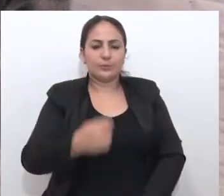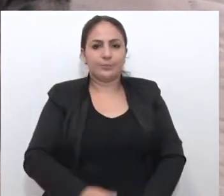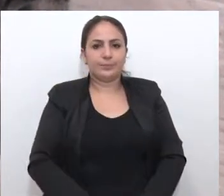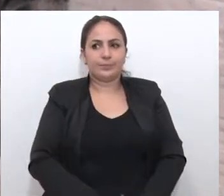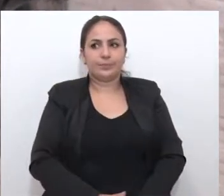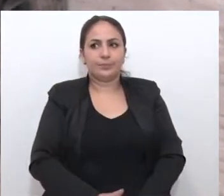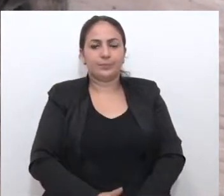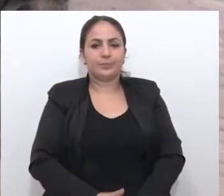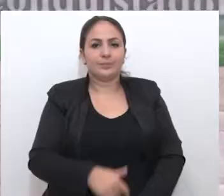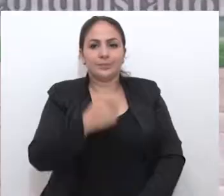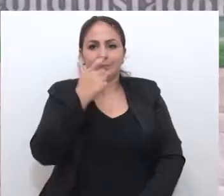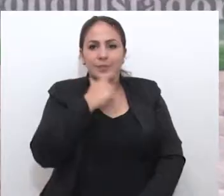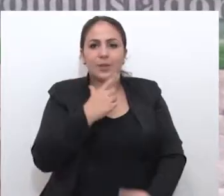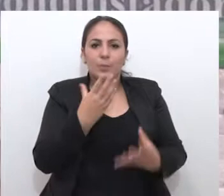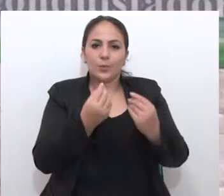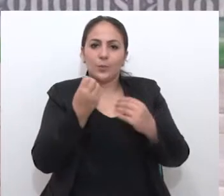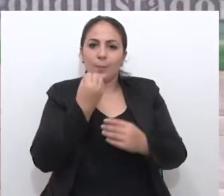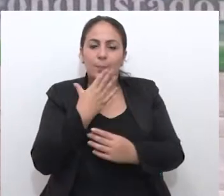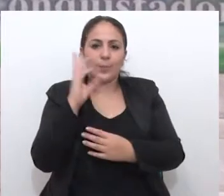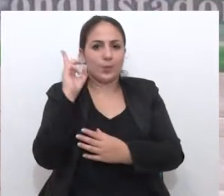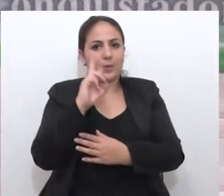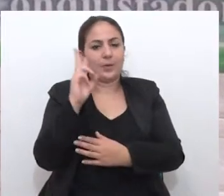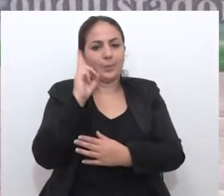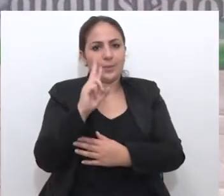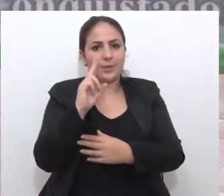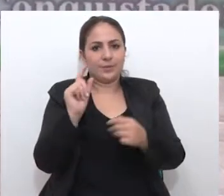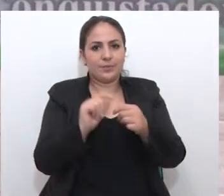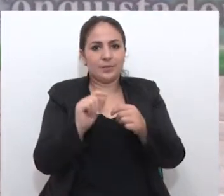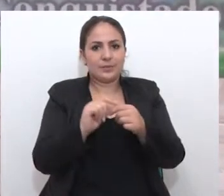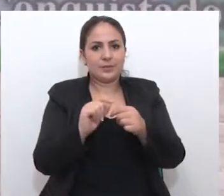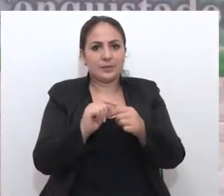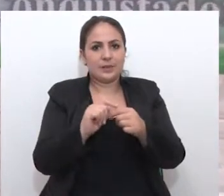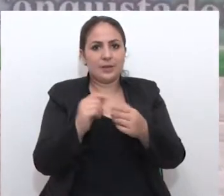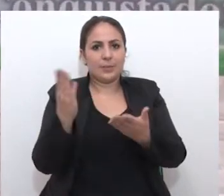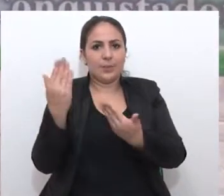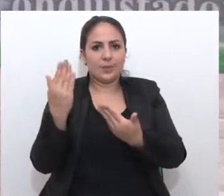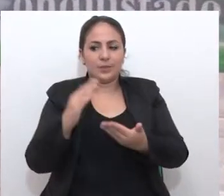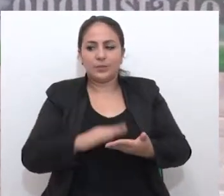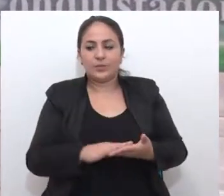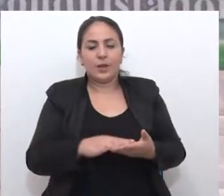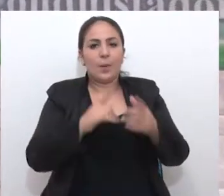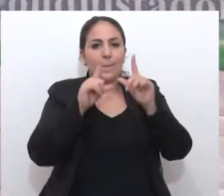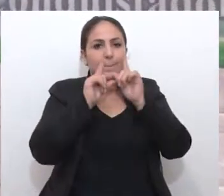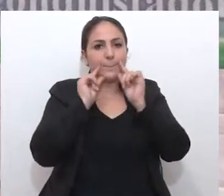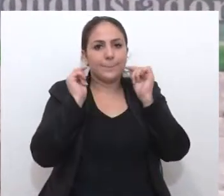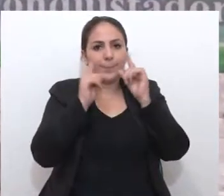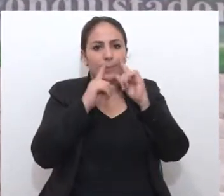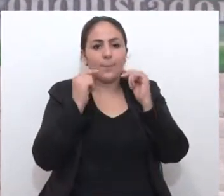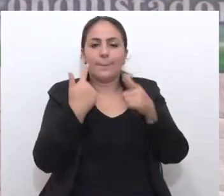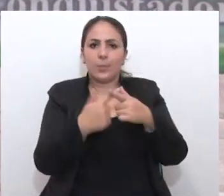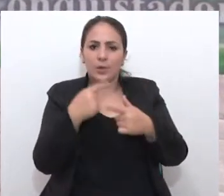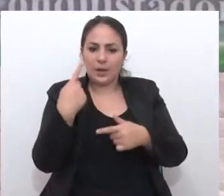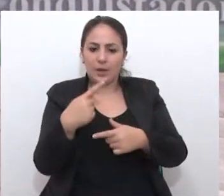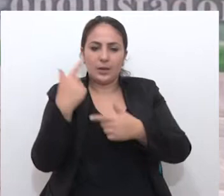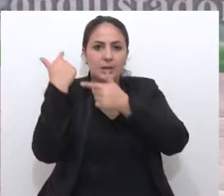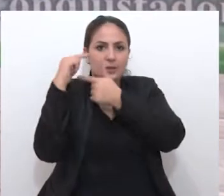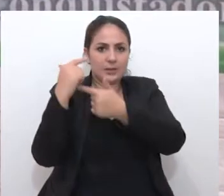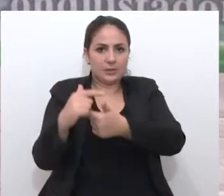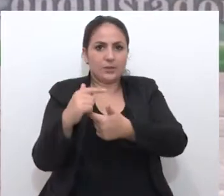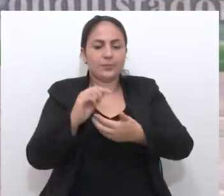tradição gaúcha. Eu acho que é muito bem lembrado ele fazer essa homenagem ao seu Bigode, porque ele